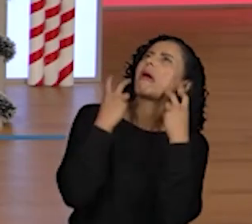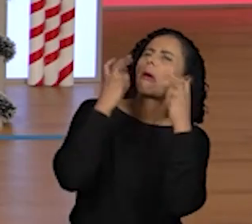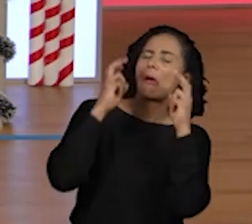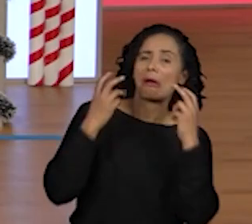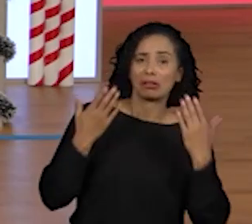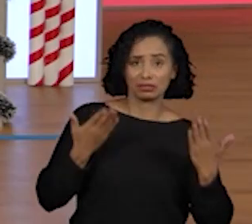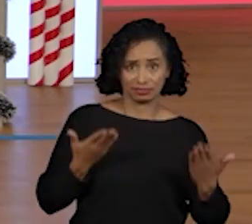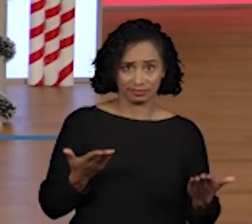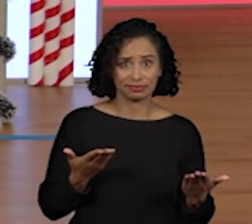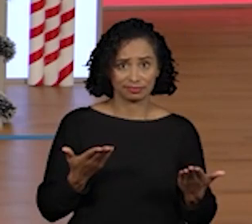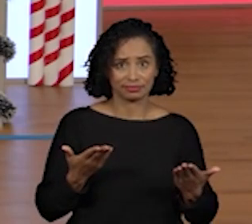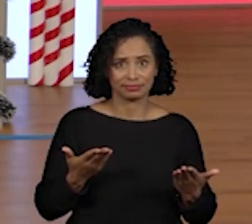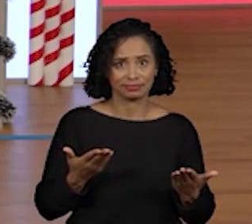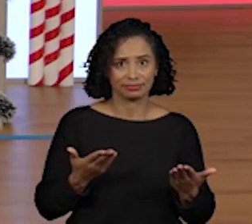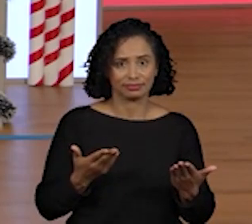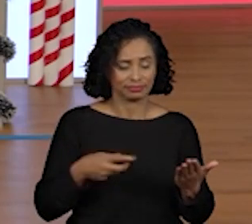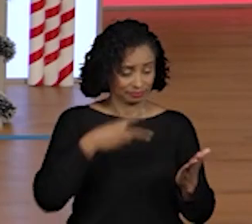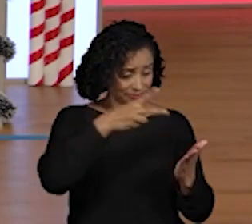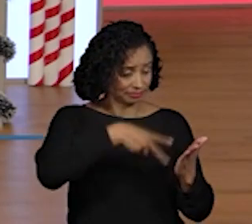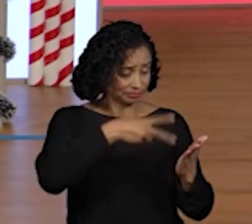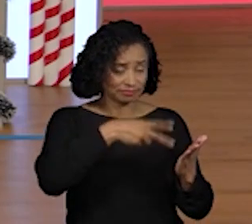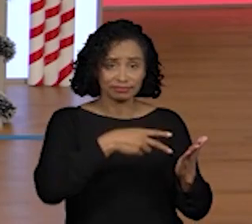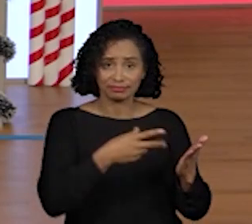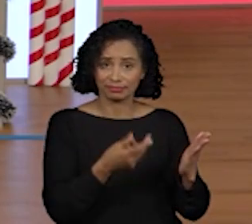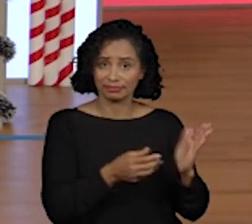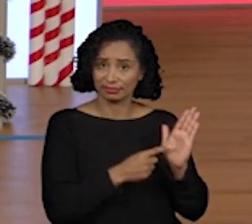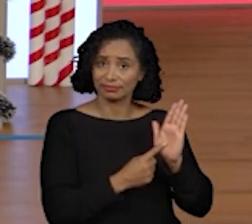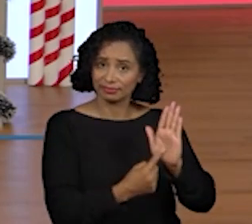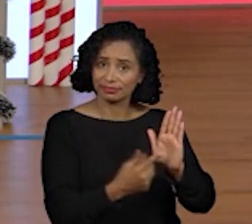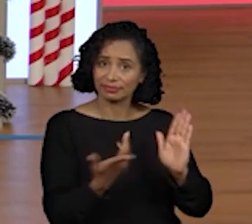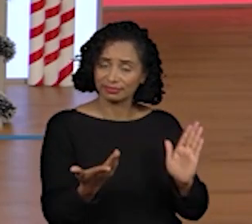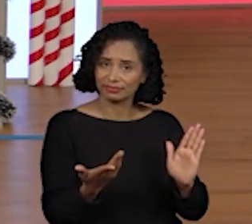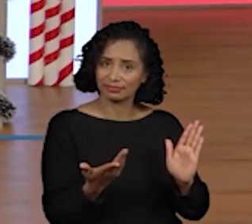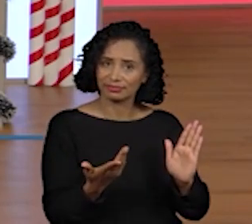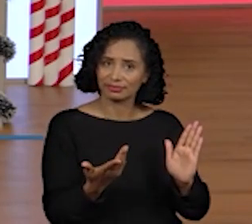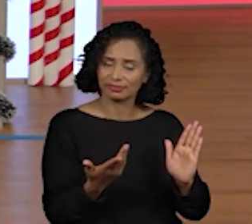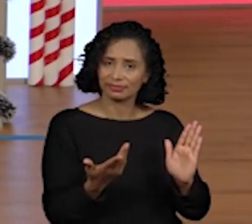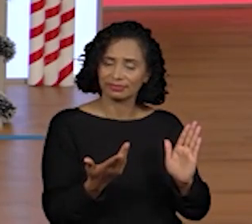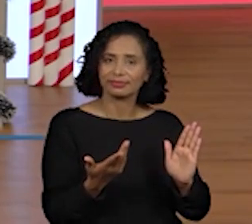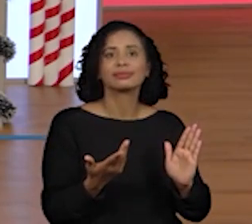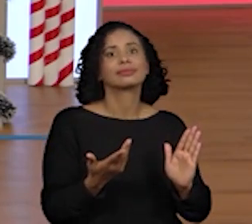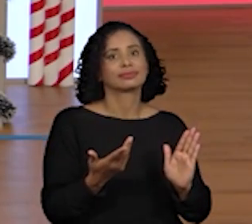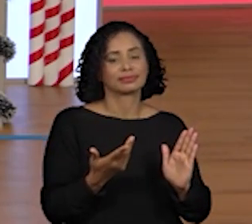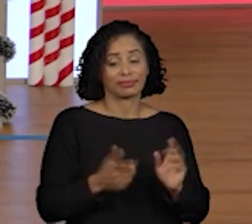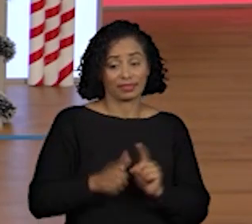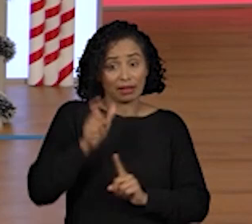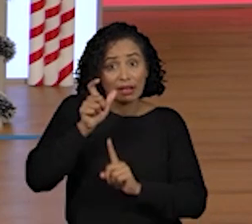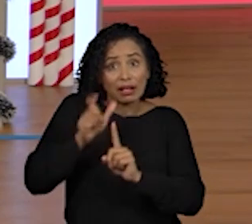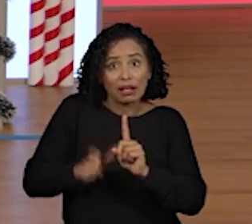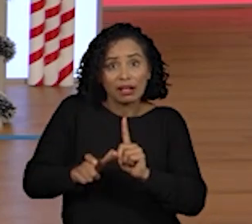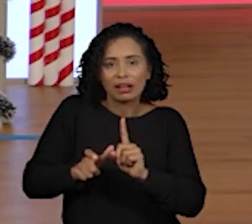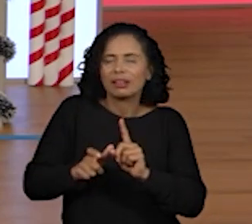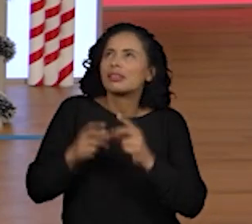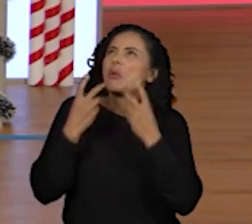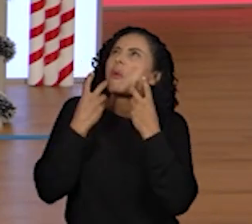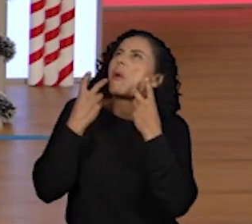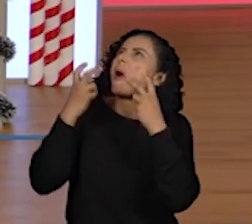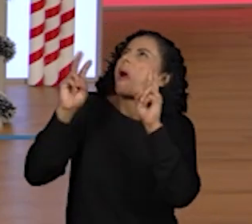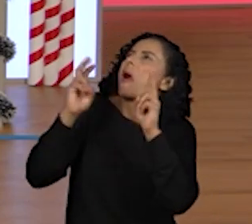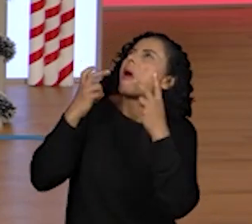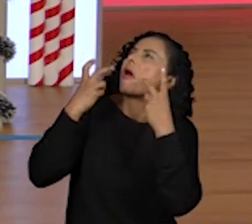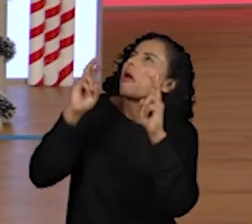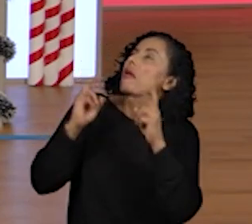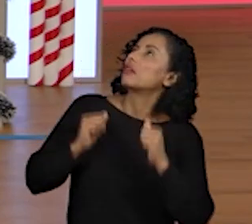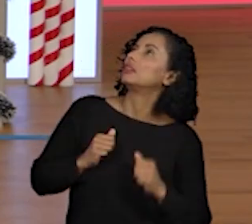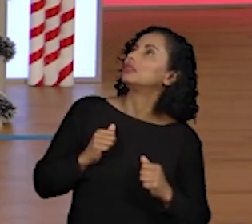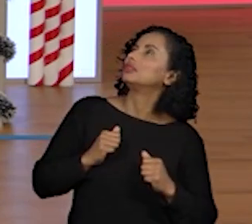texto. Ah, ouviu uma voz. O seu Petrúquio não esperava por isso.